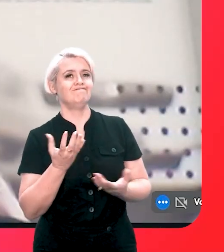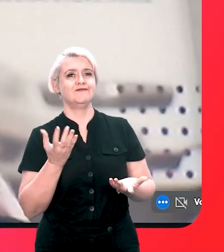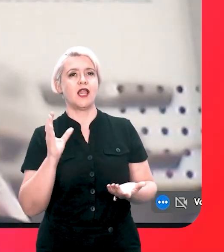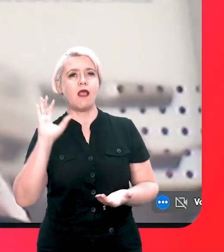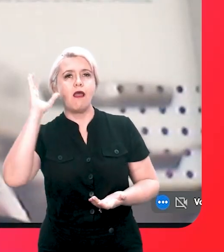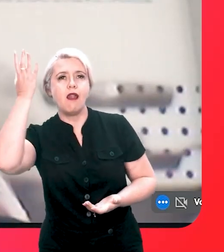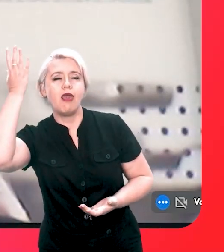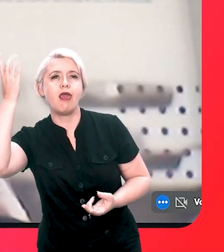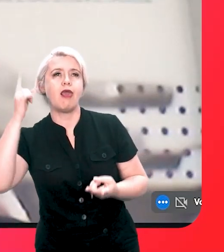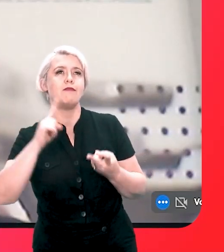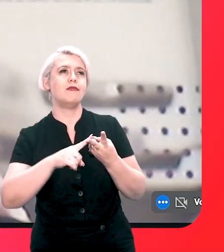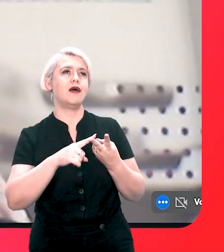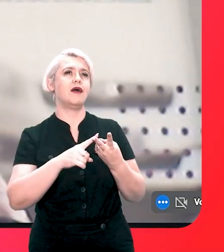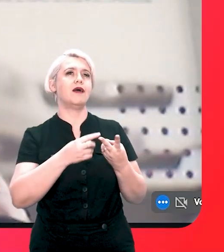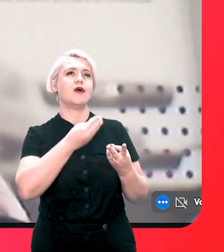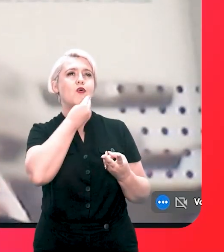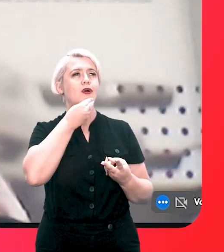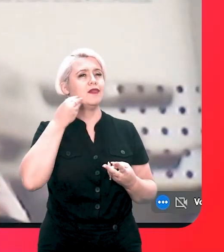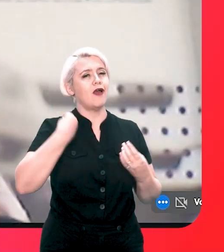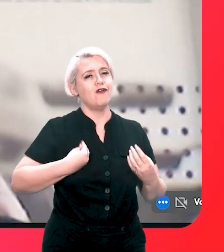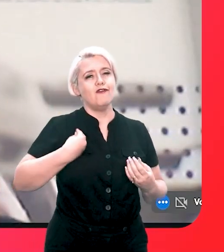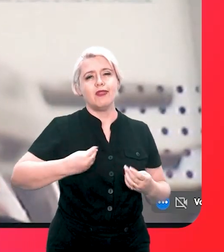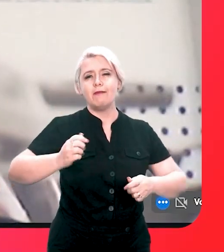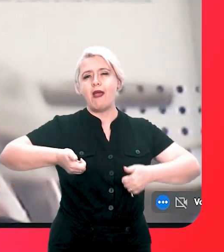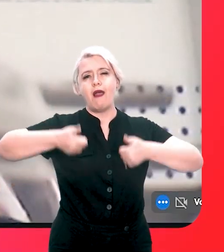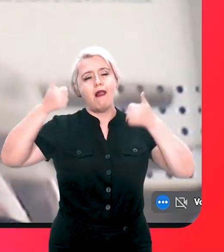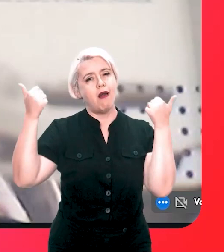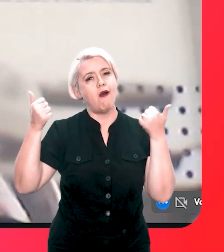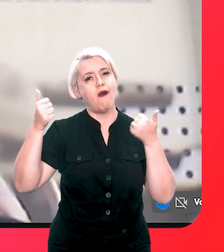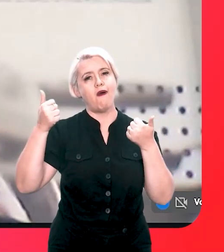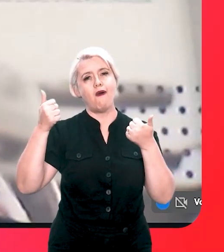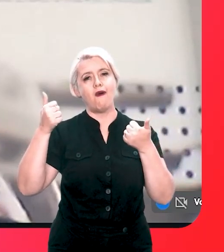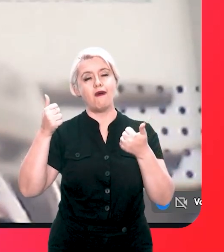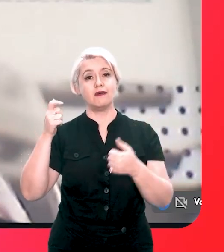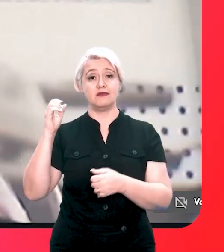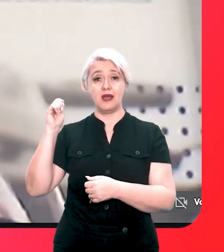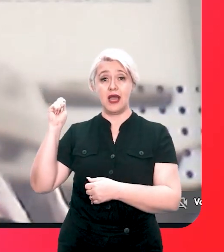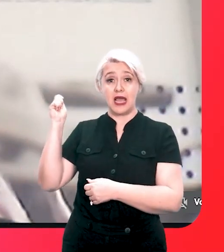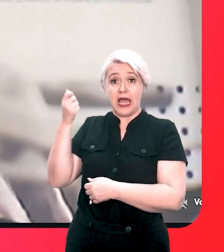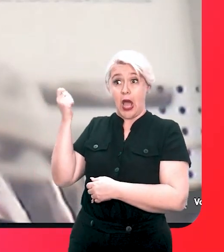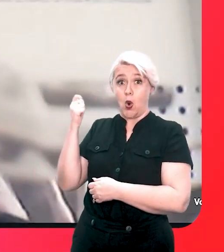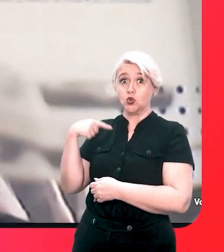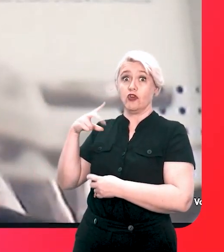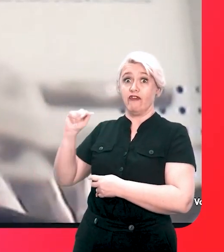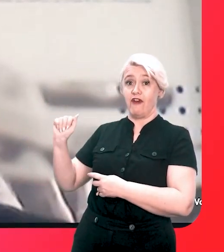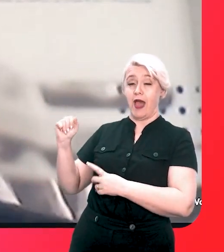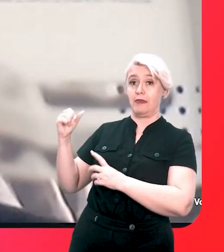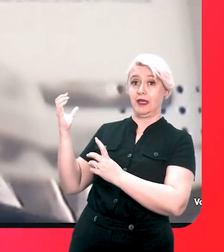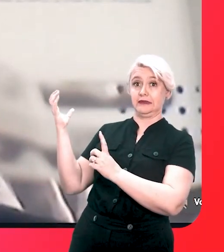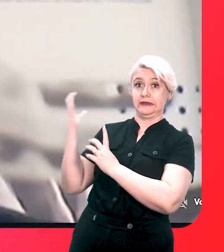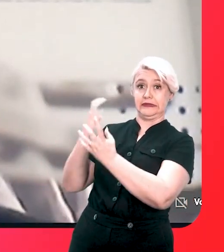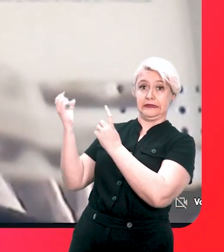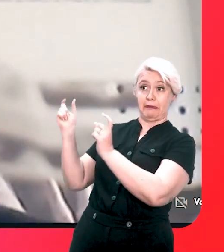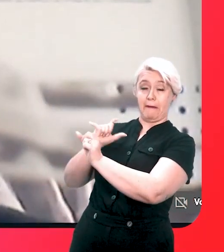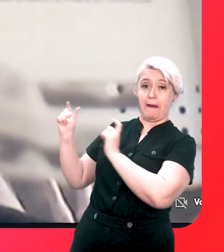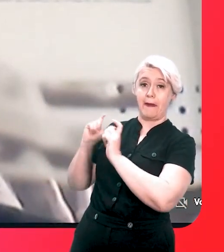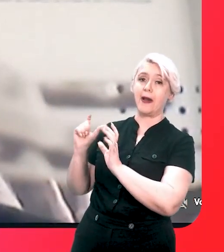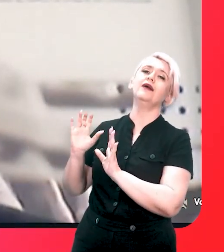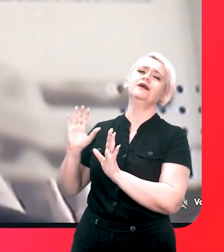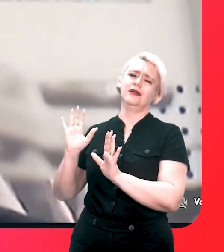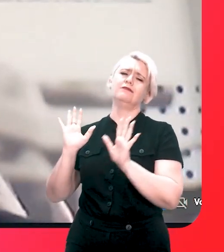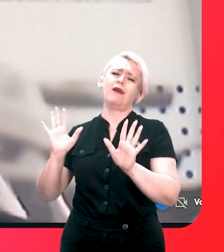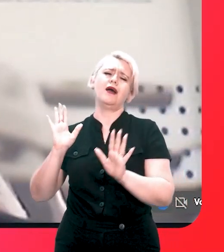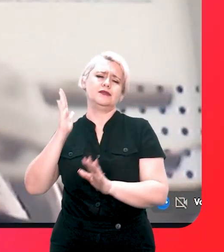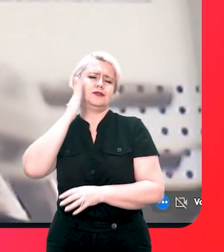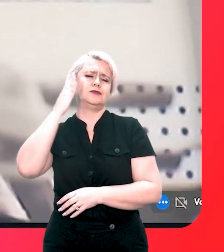né, é bem melhor, assim, né, os gaúchos não me... Mas eles reconhecem, nós gaúchos reconhecemos isso.